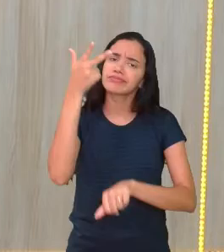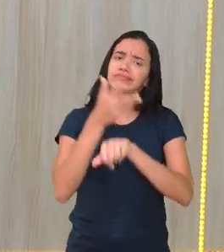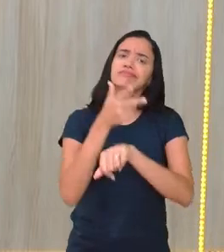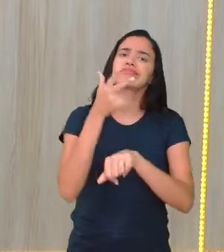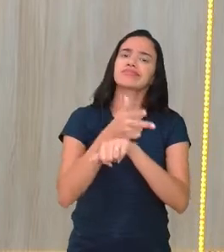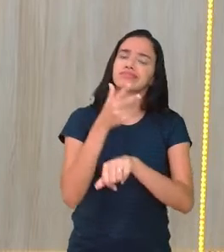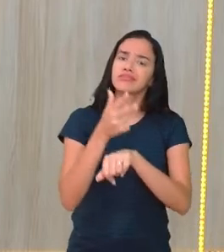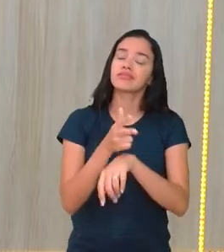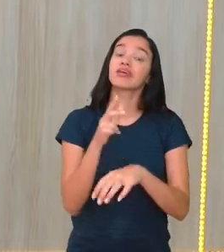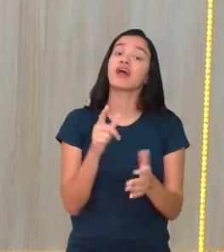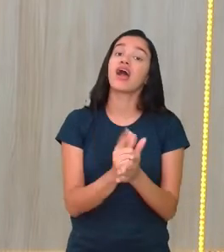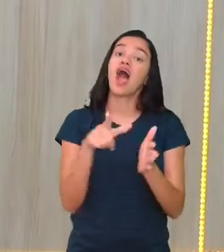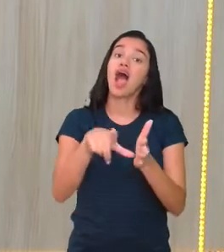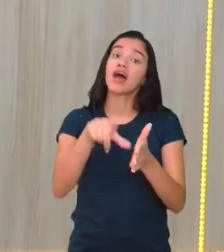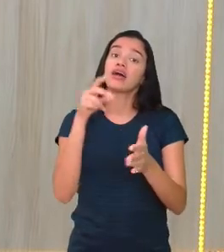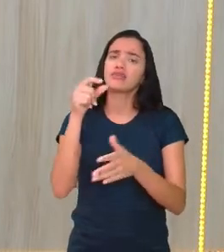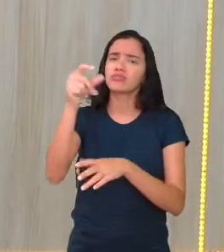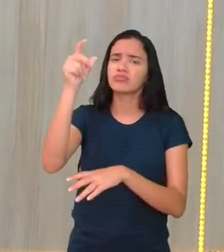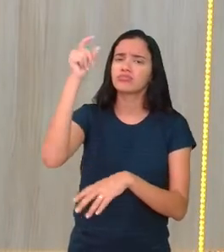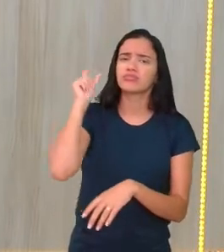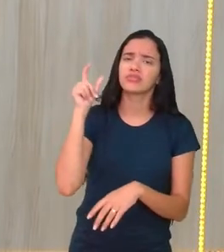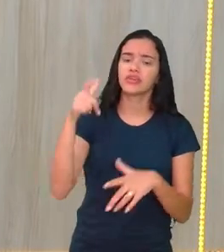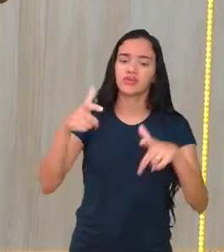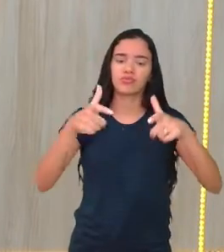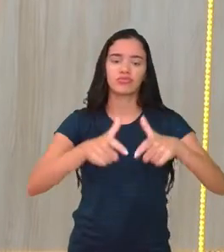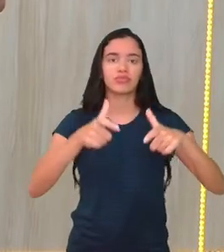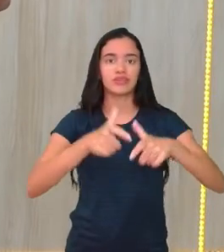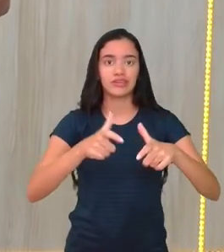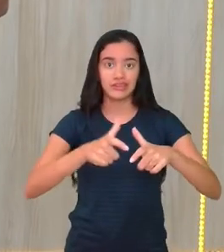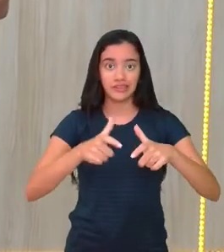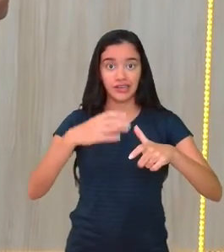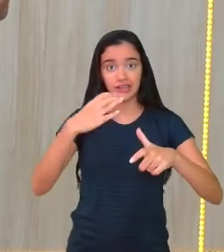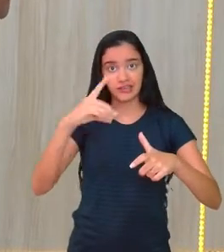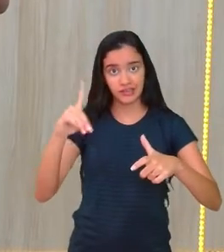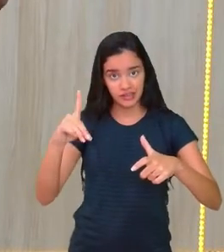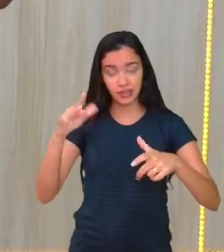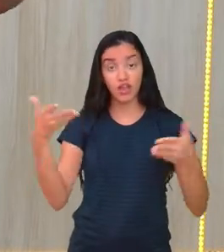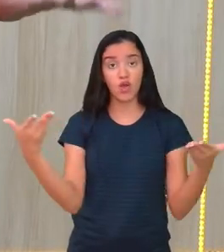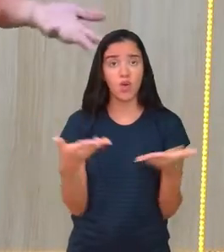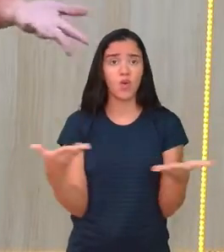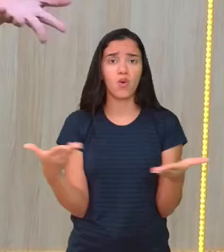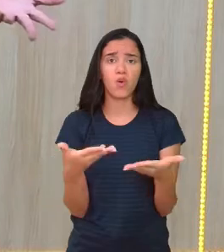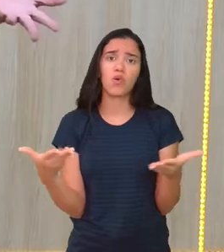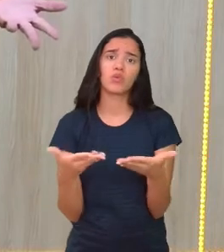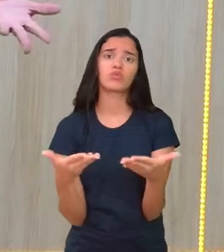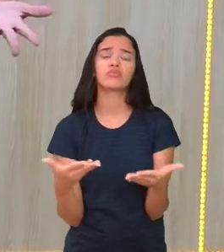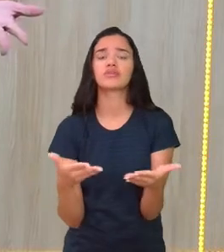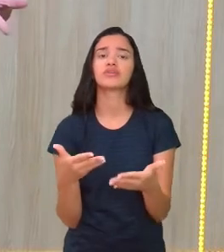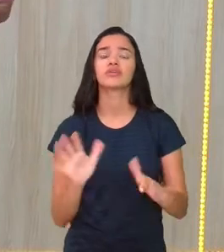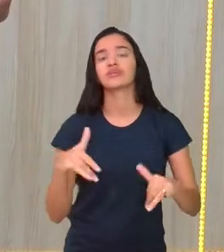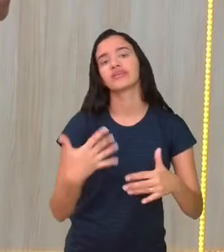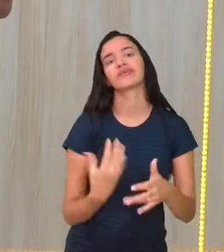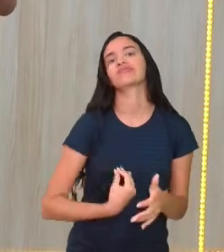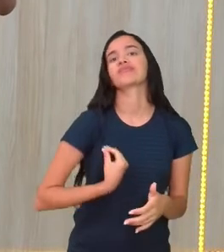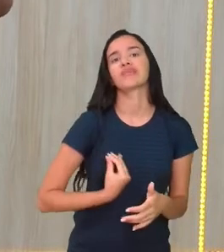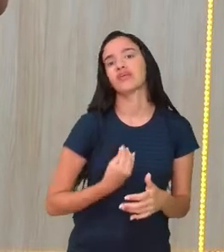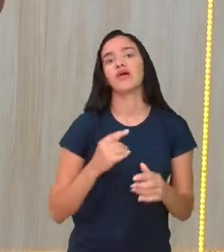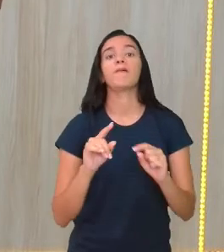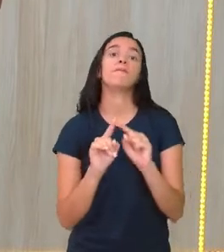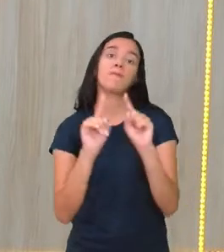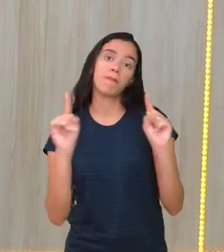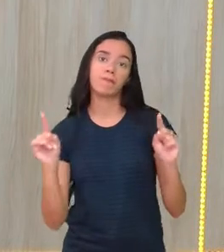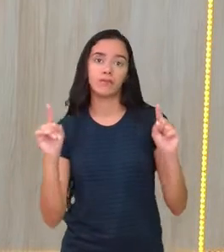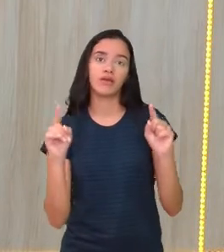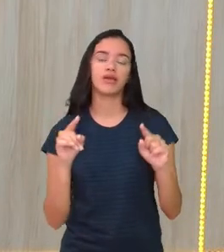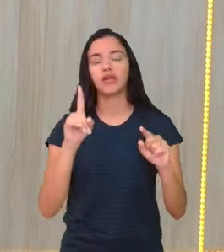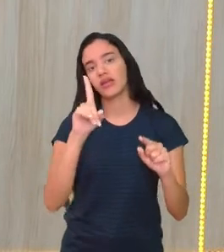Foi gravada, antigamente eram gravadas nos CDs, nos DVDs, né? Hoje em dia isso praticamente não existe mais.